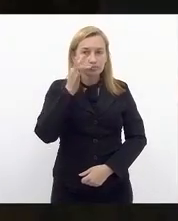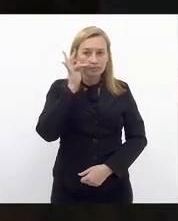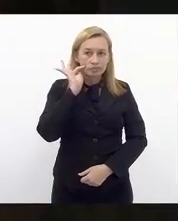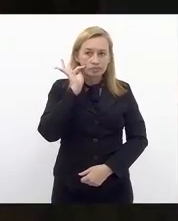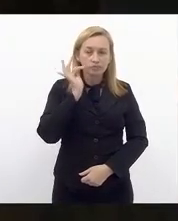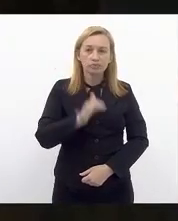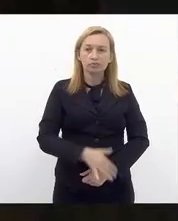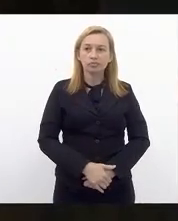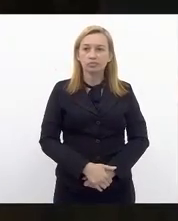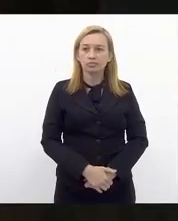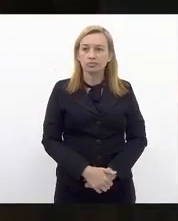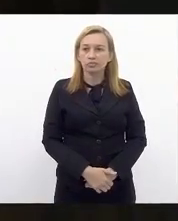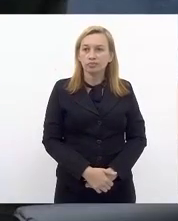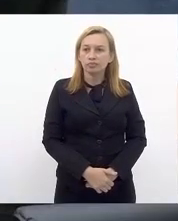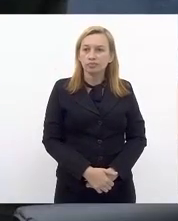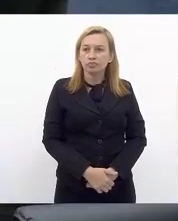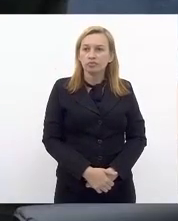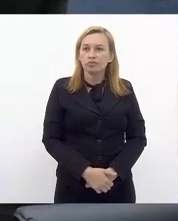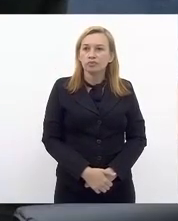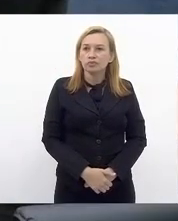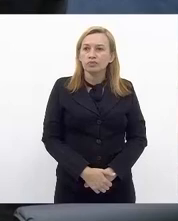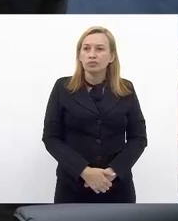serafini o